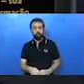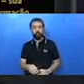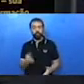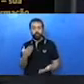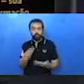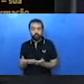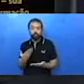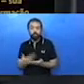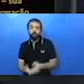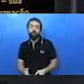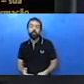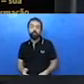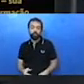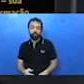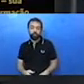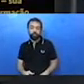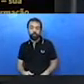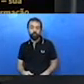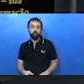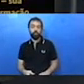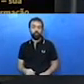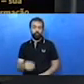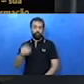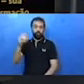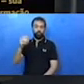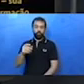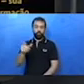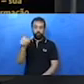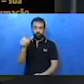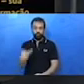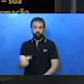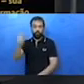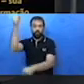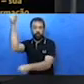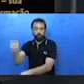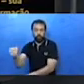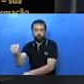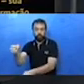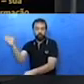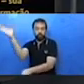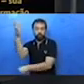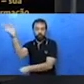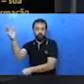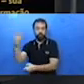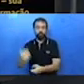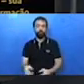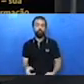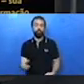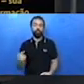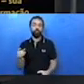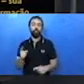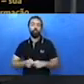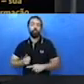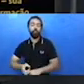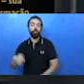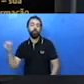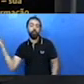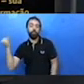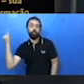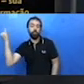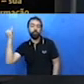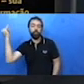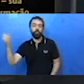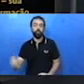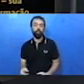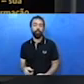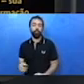vimos a importância dos bandeirantes para a formação do nosso estado e principalmente para a nossa cultura,